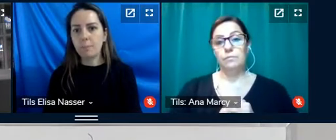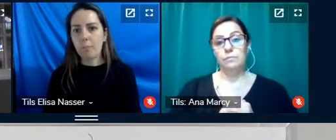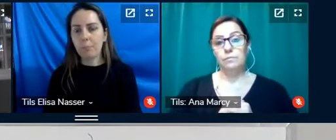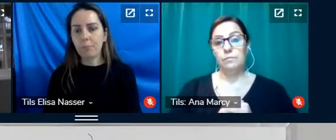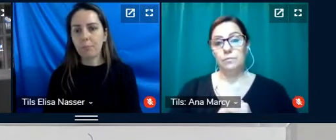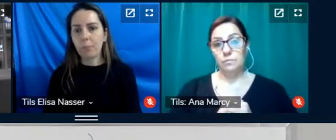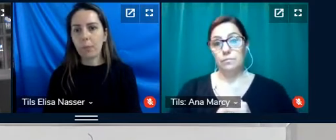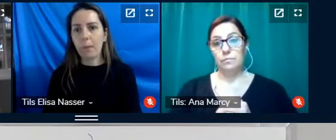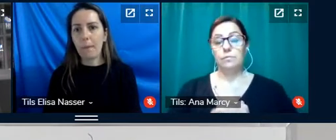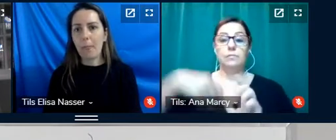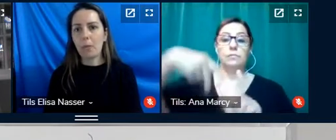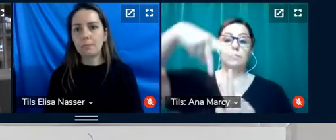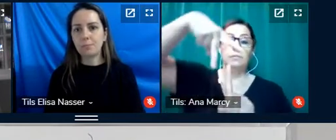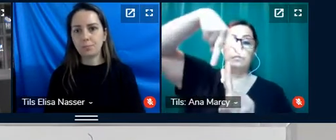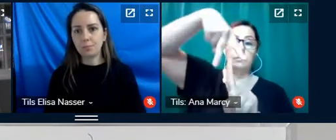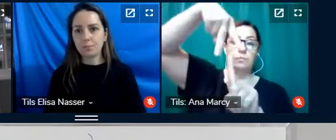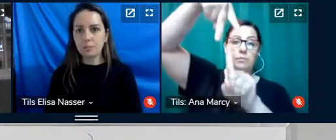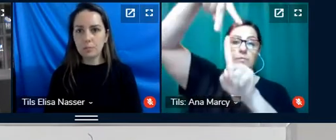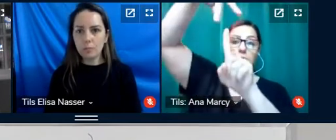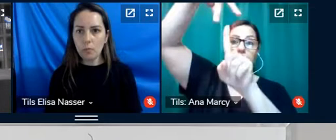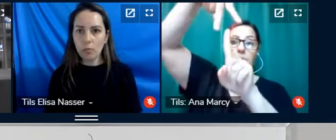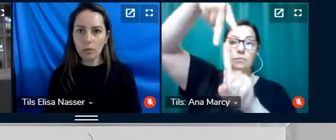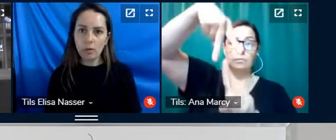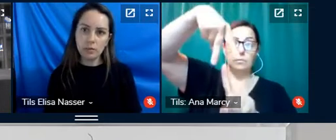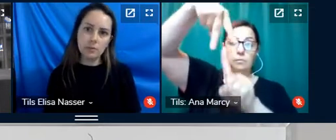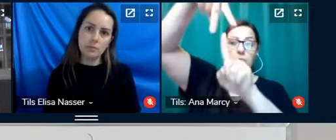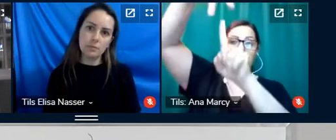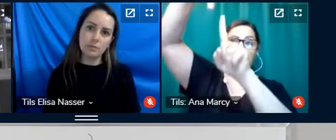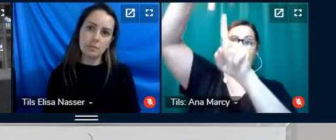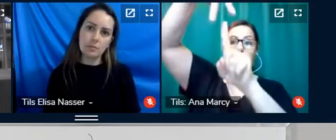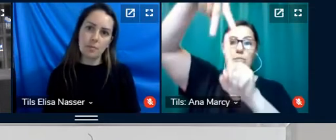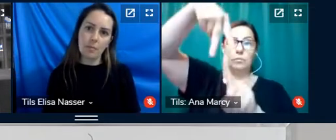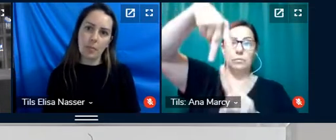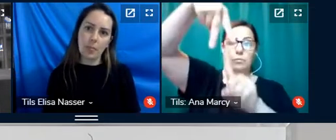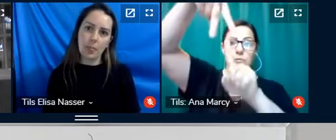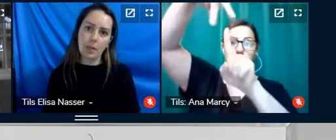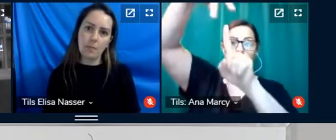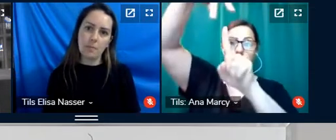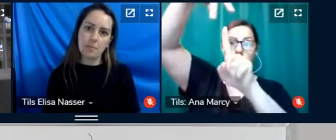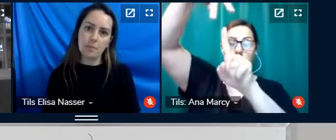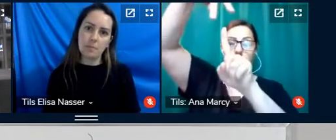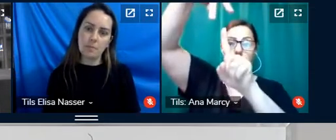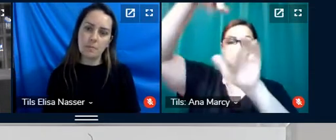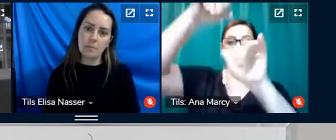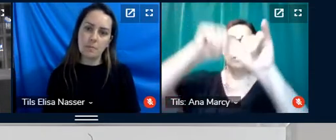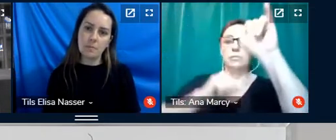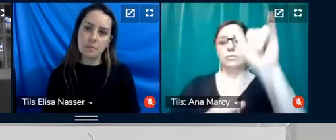Um aponta para o mais y e o outro para o menos y.